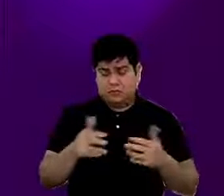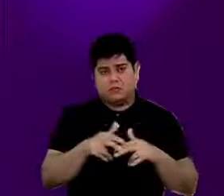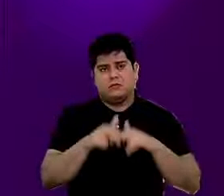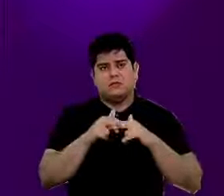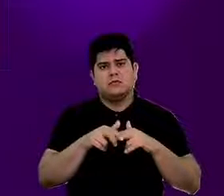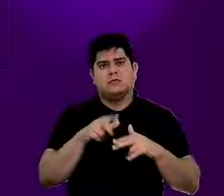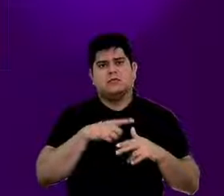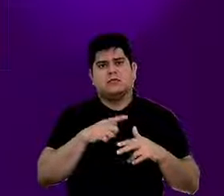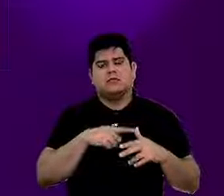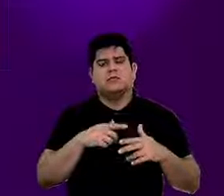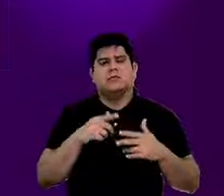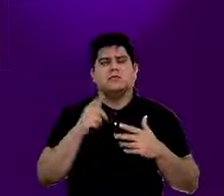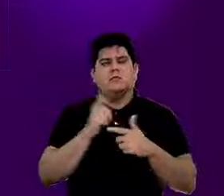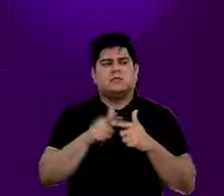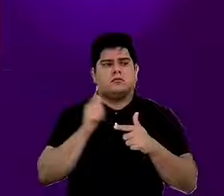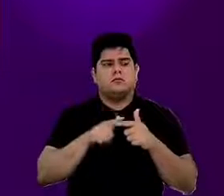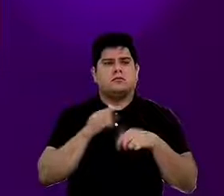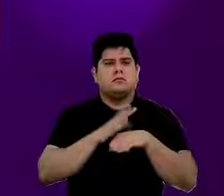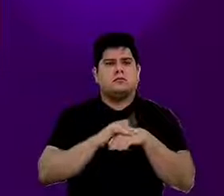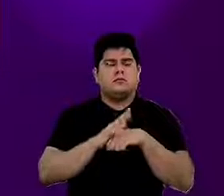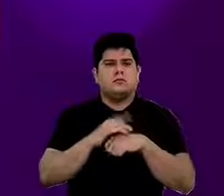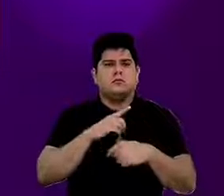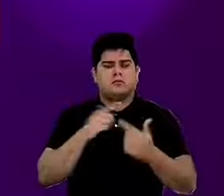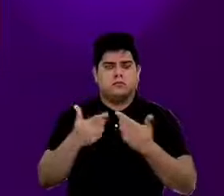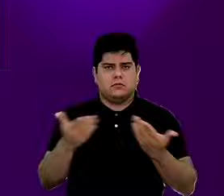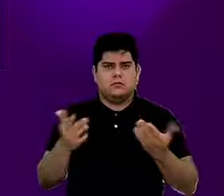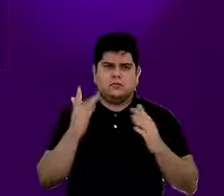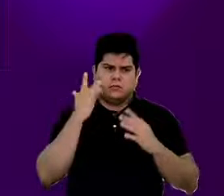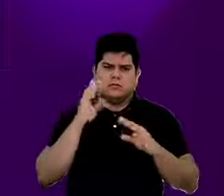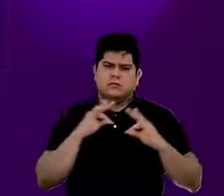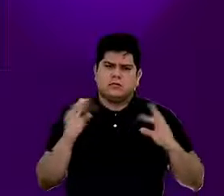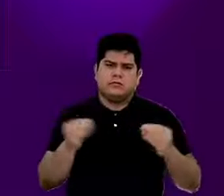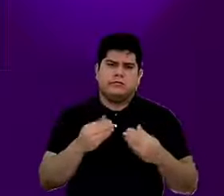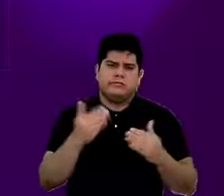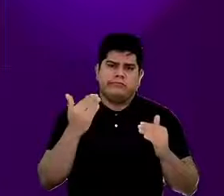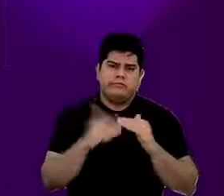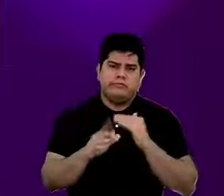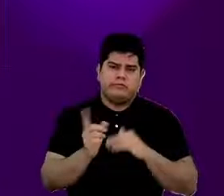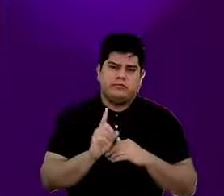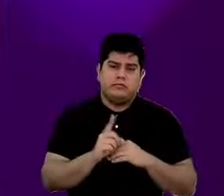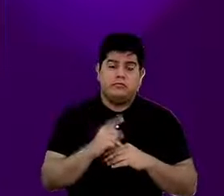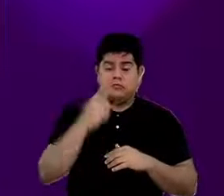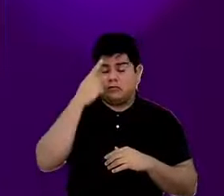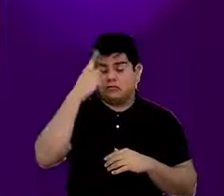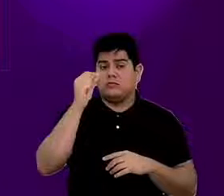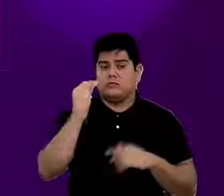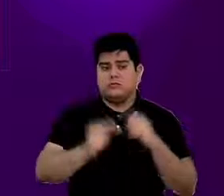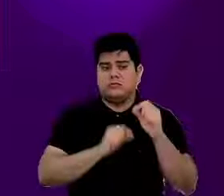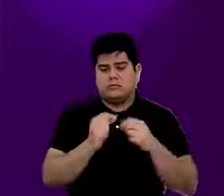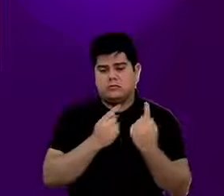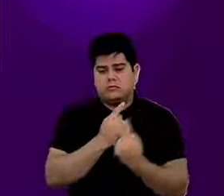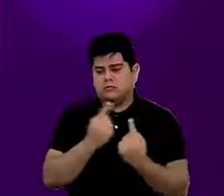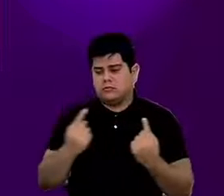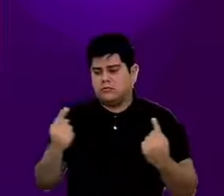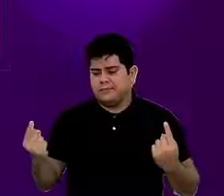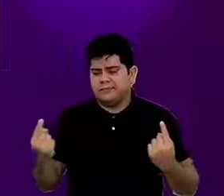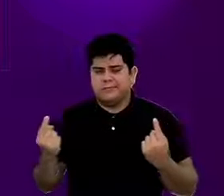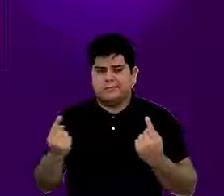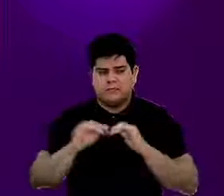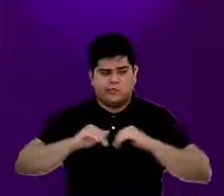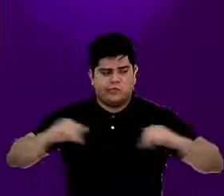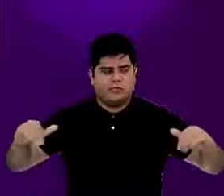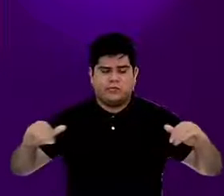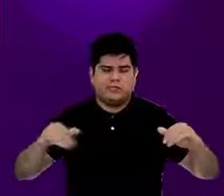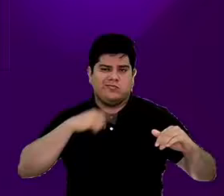essa comorbidade coexistentes? Acho que todos nós concordamos que não. Trabalhando de maneira individual, a gente não